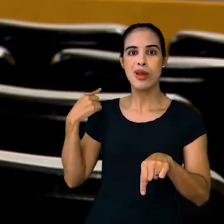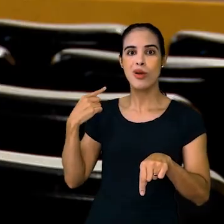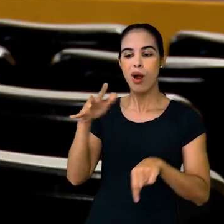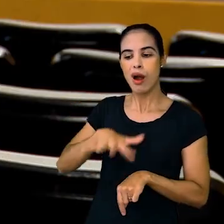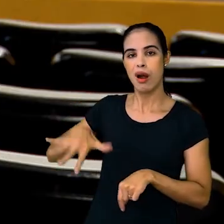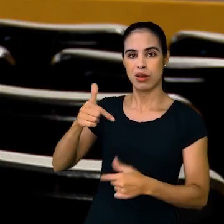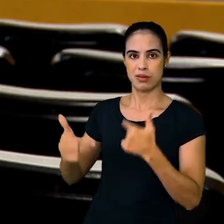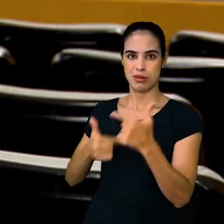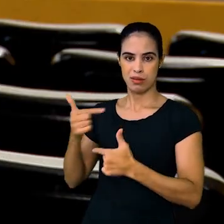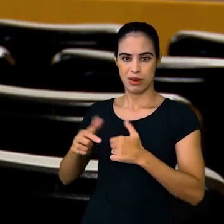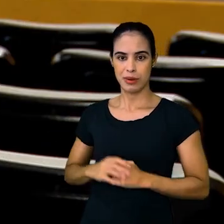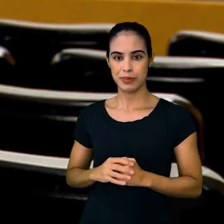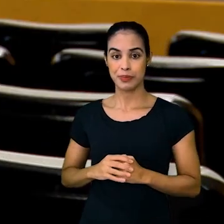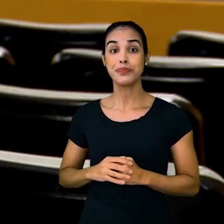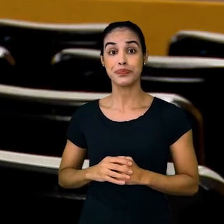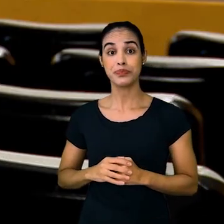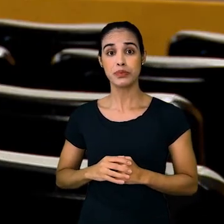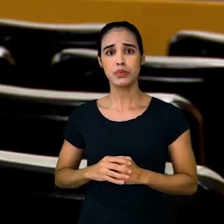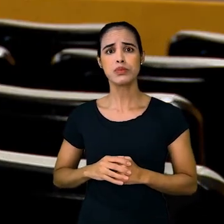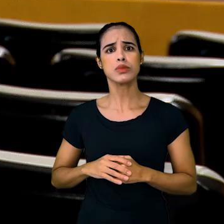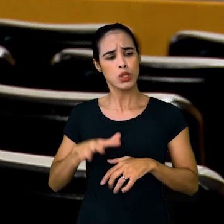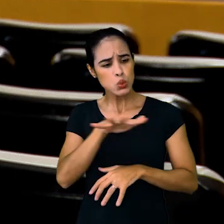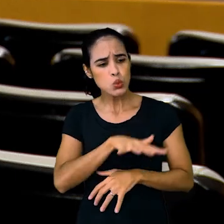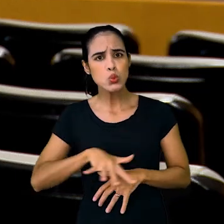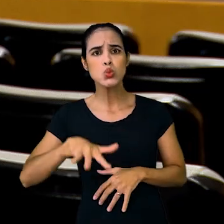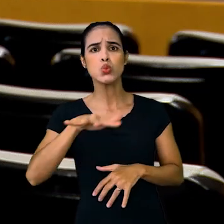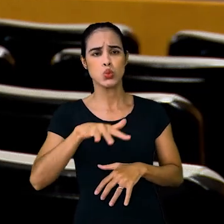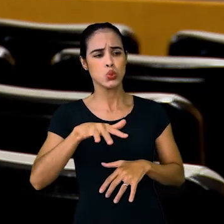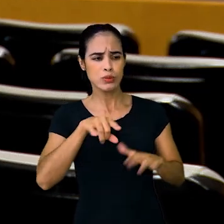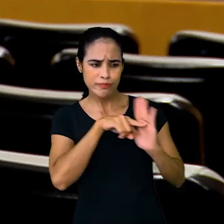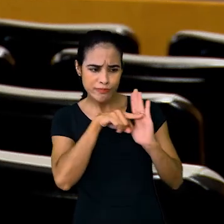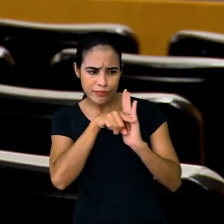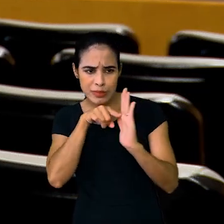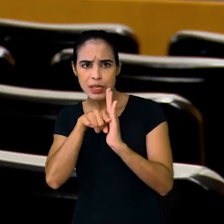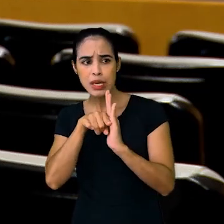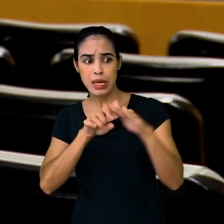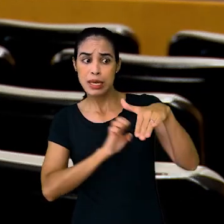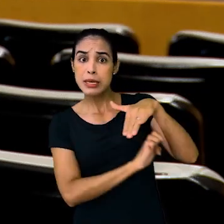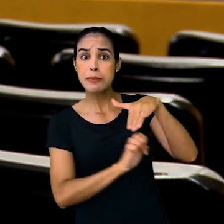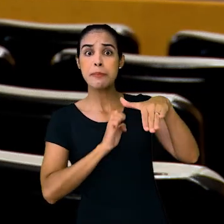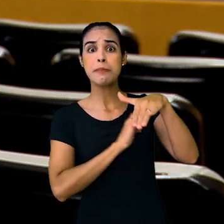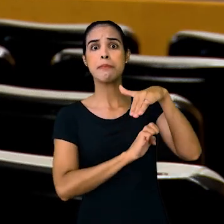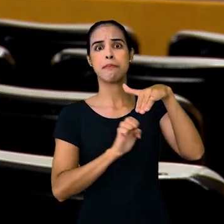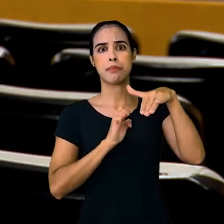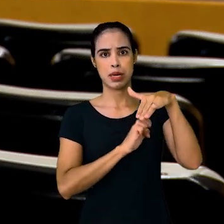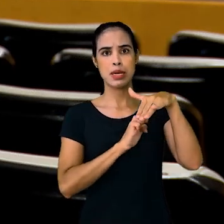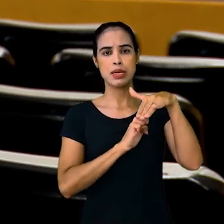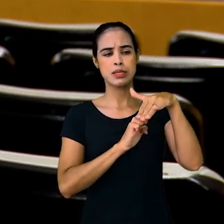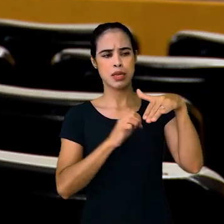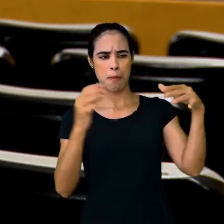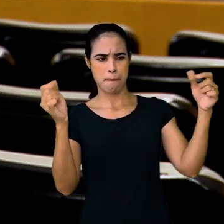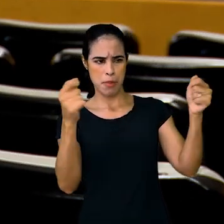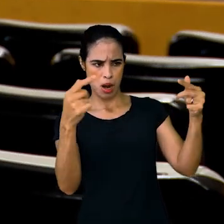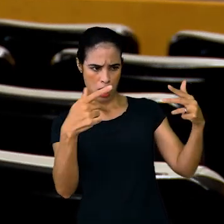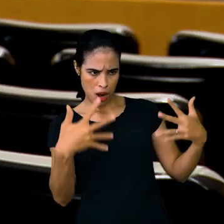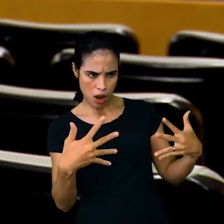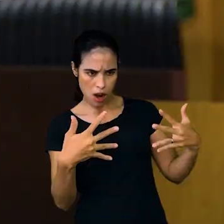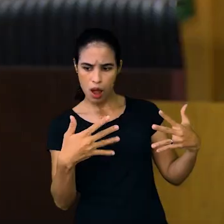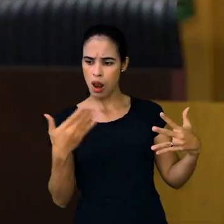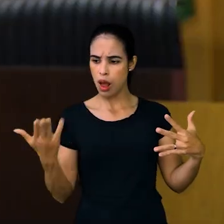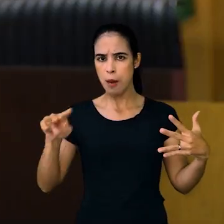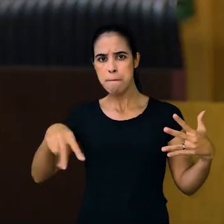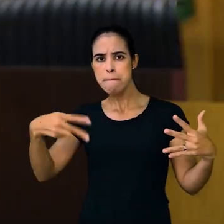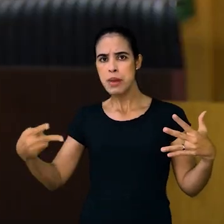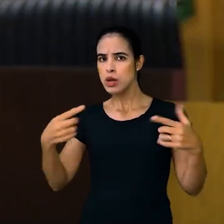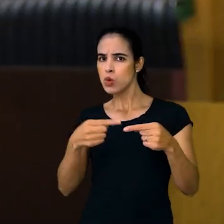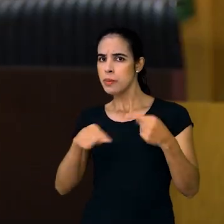O colegiado entendeu que a empresa tomou todas as providências cabíveis, não havendo nexo de causalidade com o trabalho.